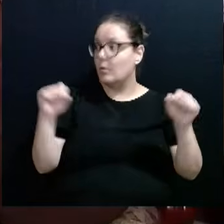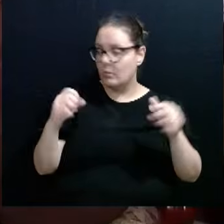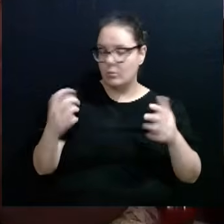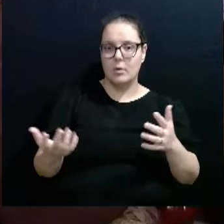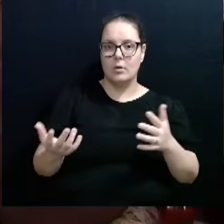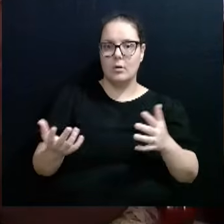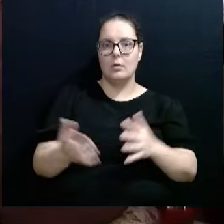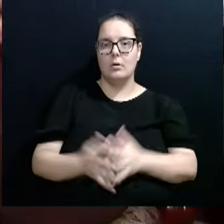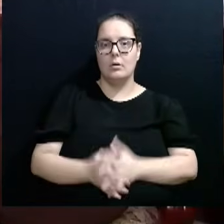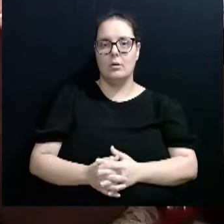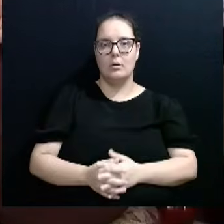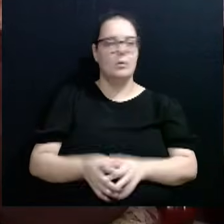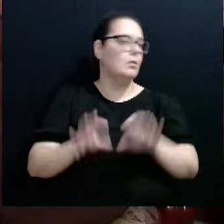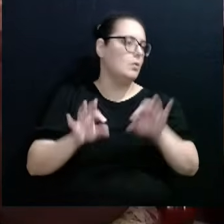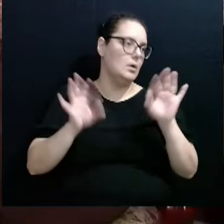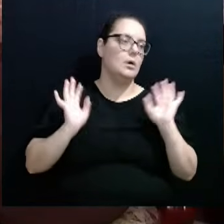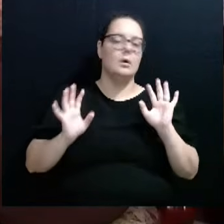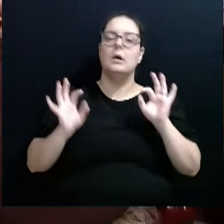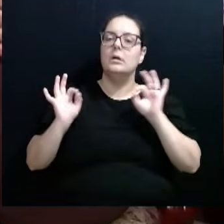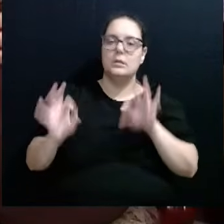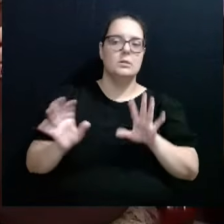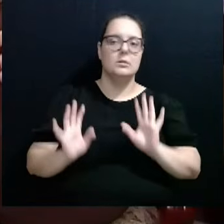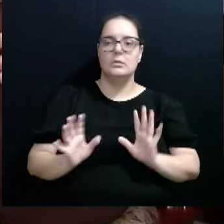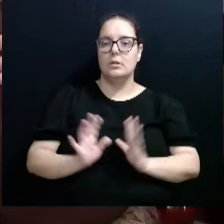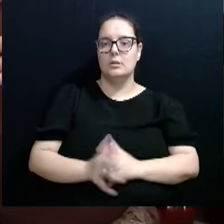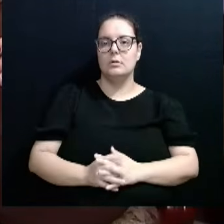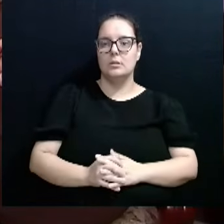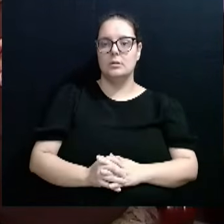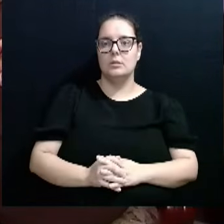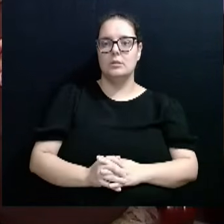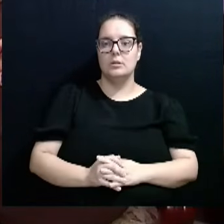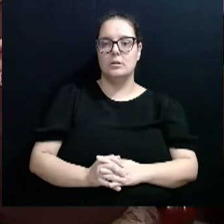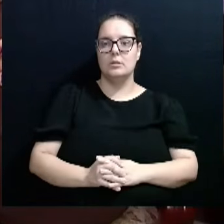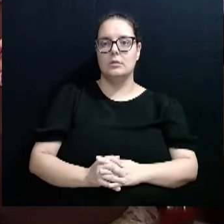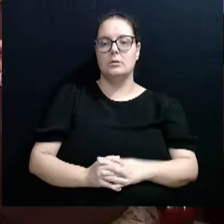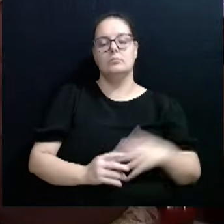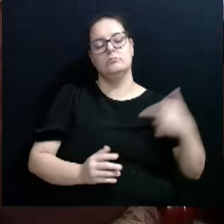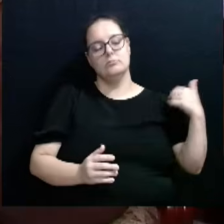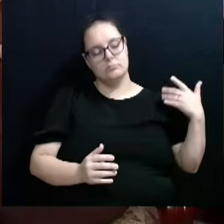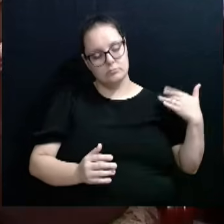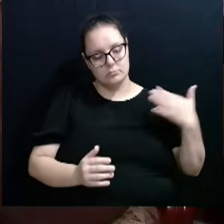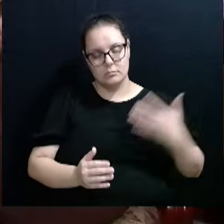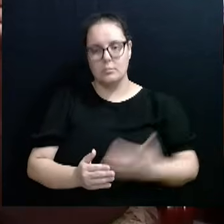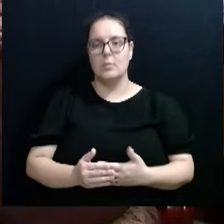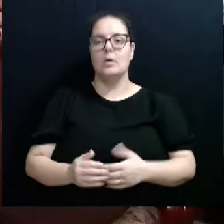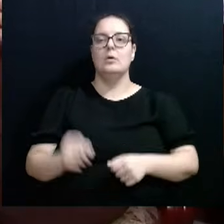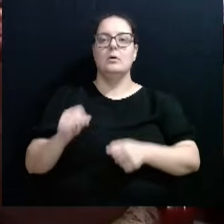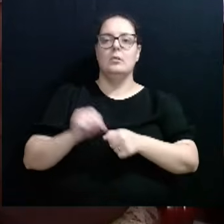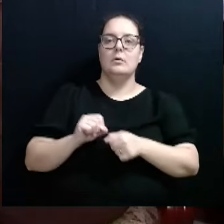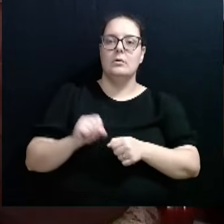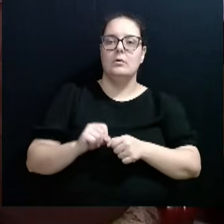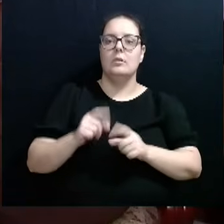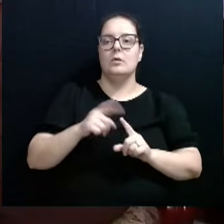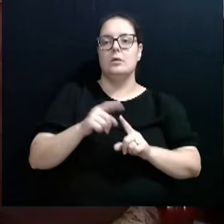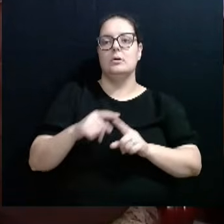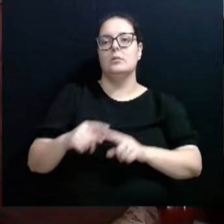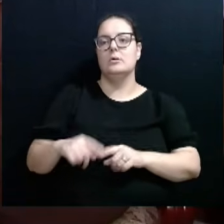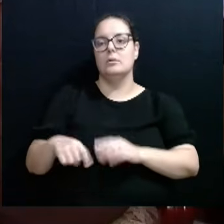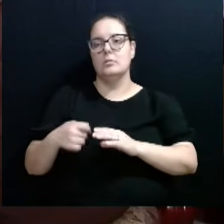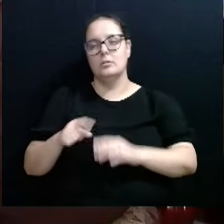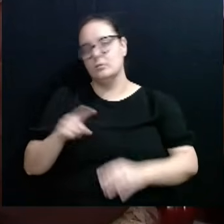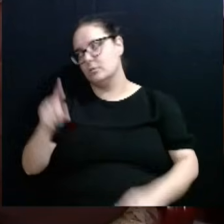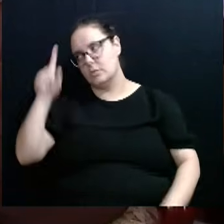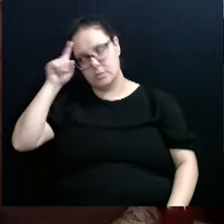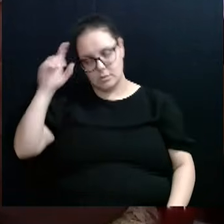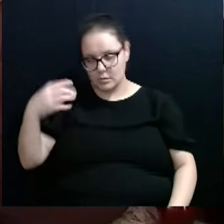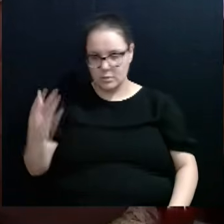deu certo. Deu certo, e aí então, desde então, eu venho fazendo esses tipos de vídeo. Não é todo dia que a gente faz o